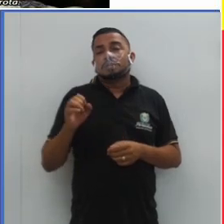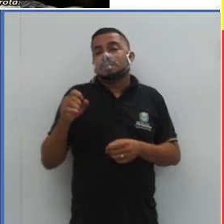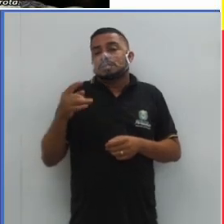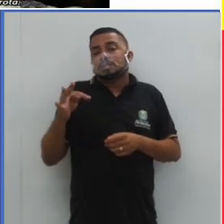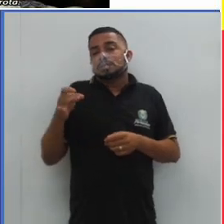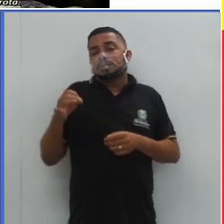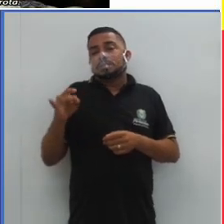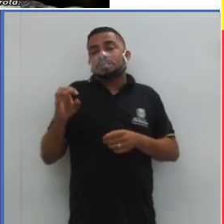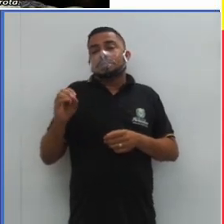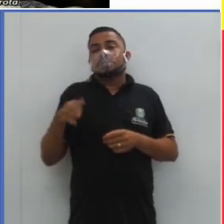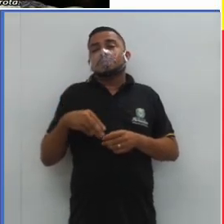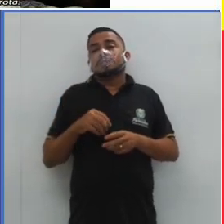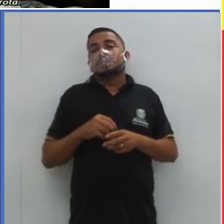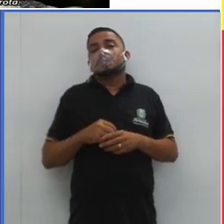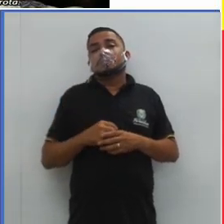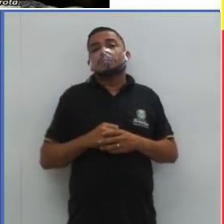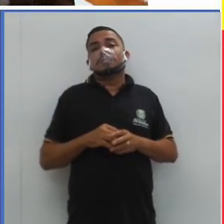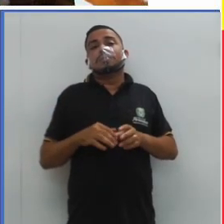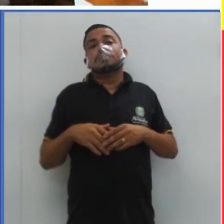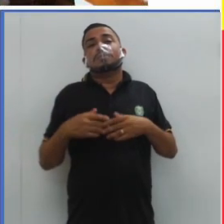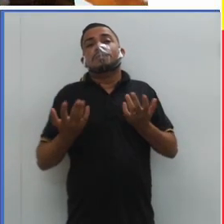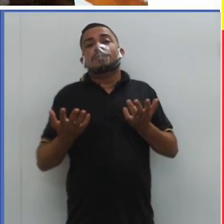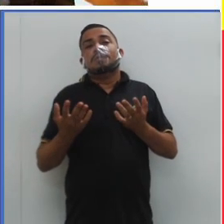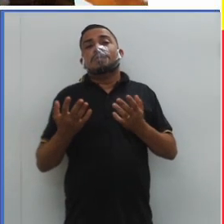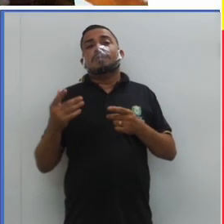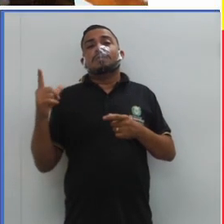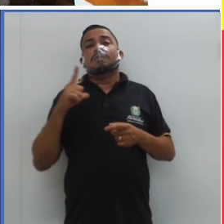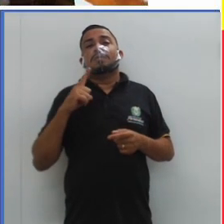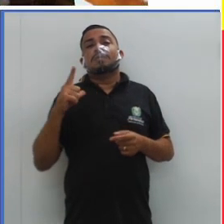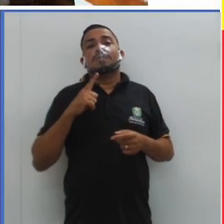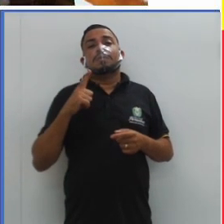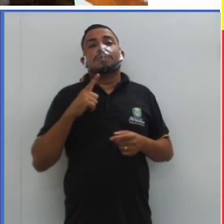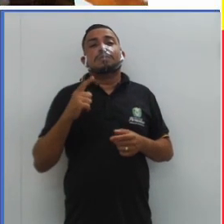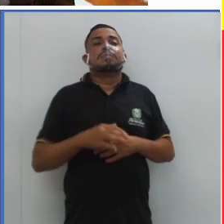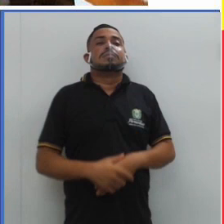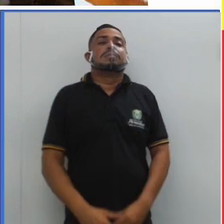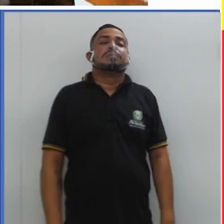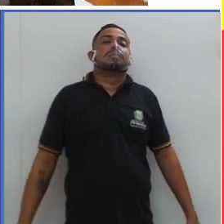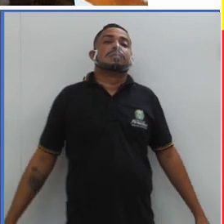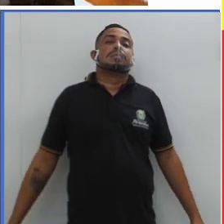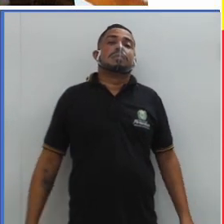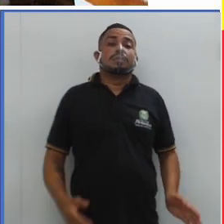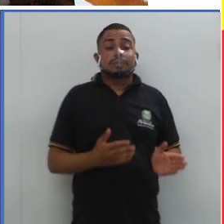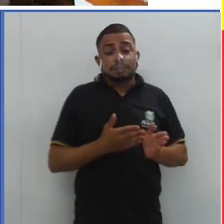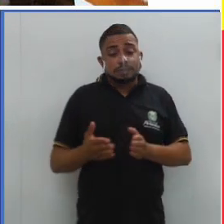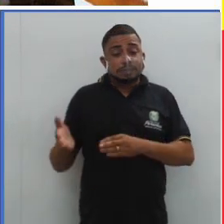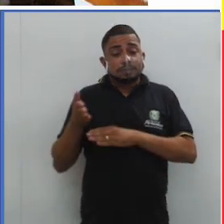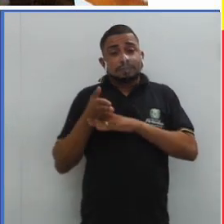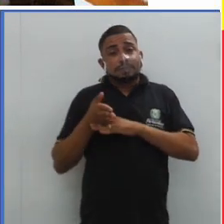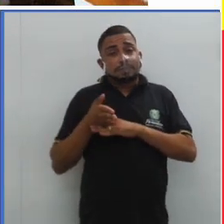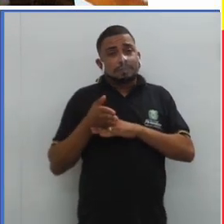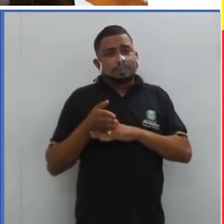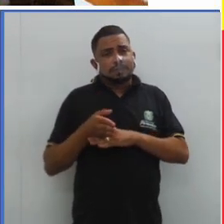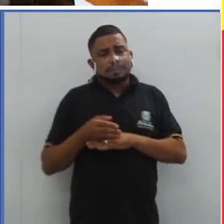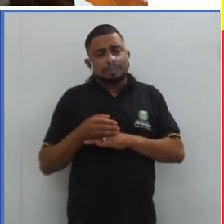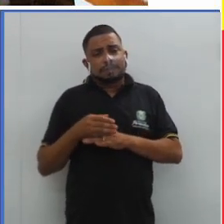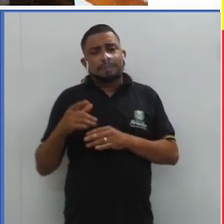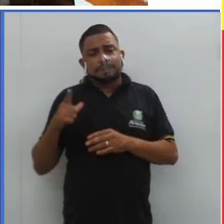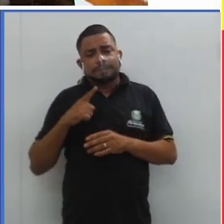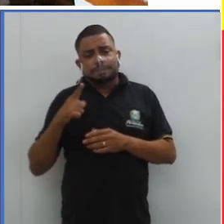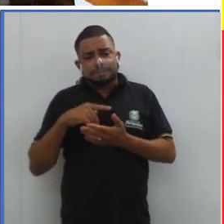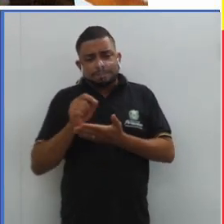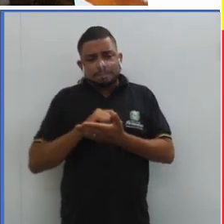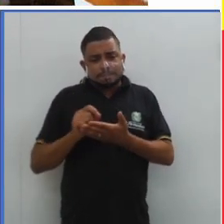do storyboard, fazer o storyboard, certo? Aí, durante a filmagem, o assistente